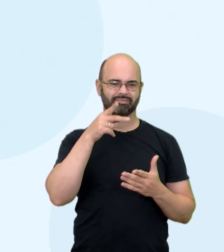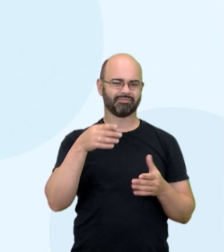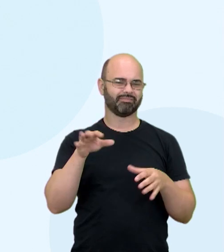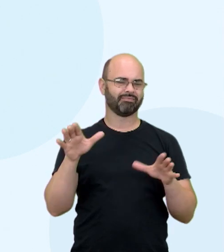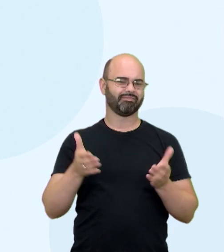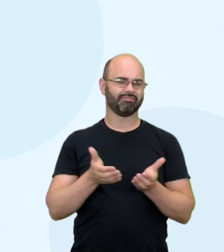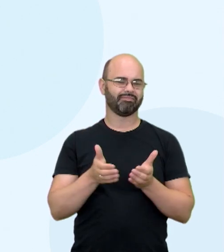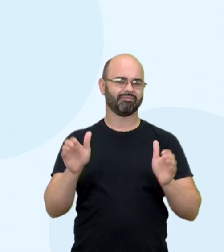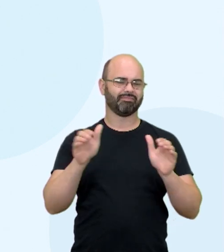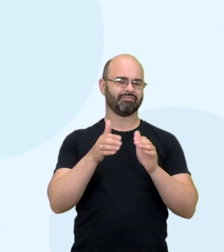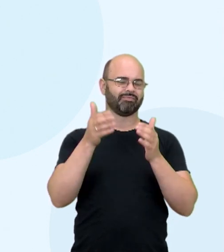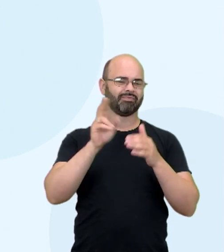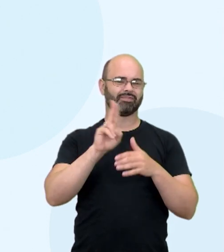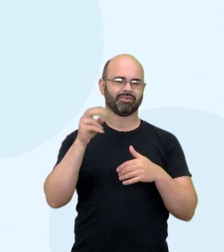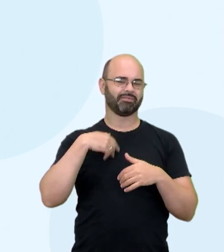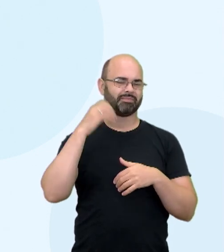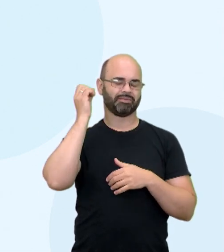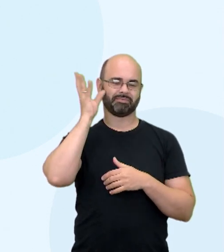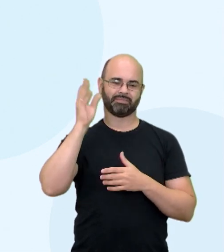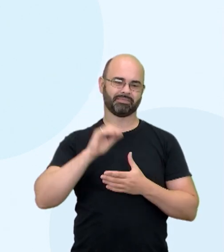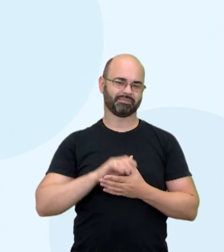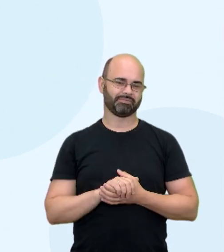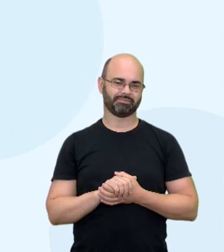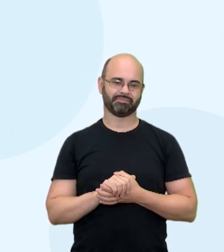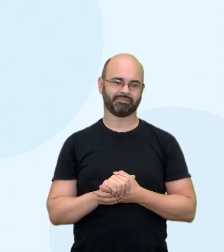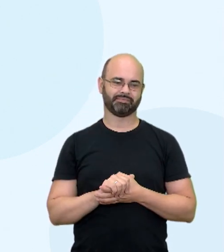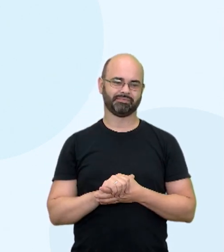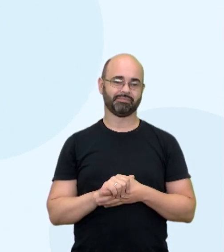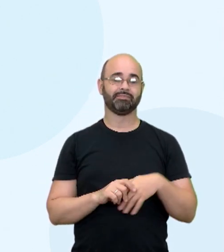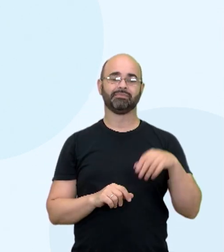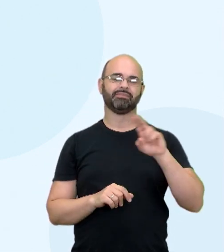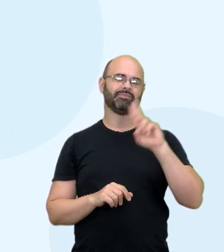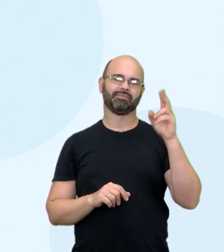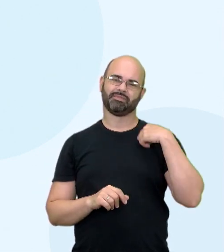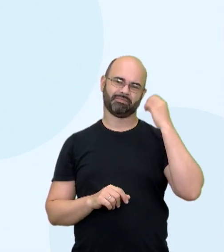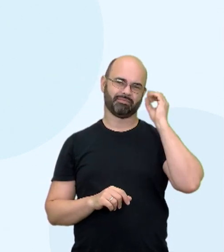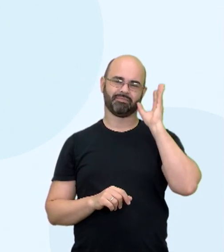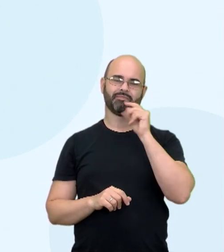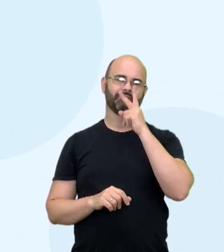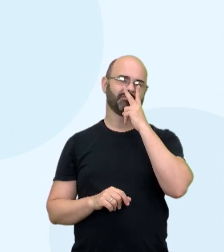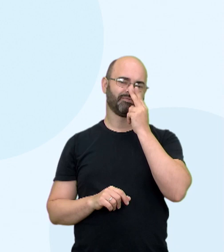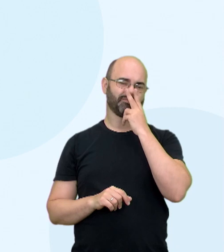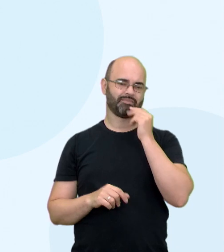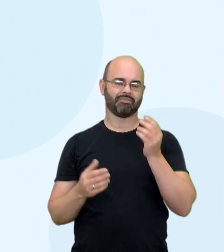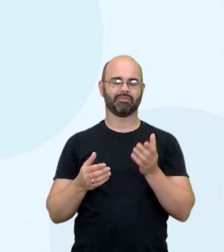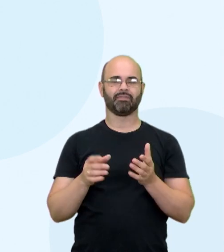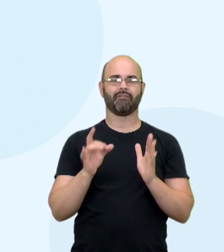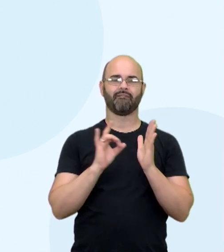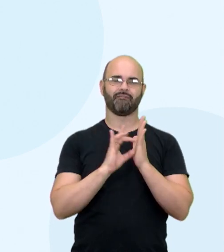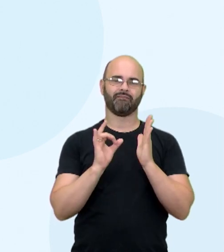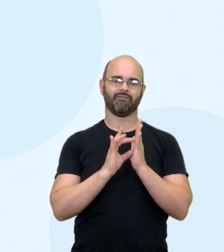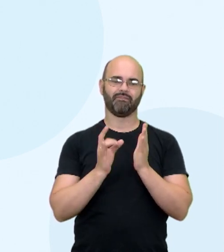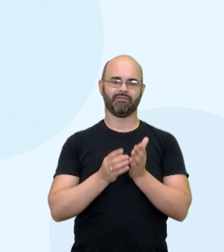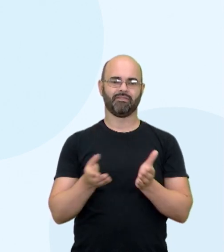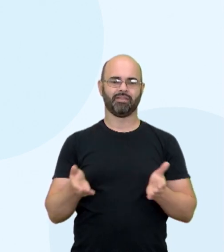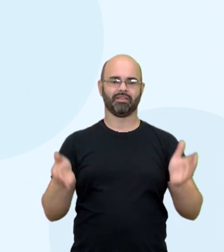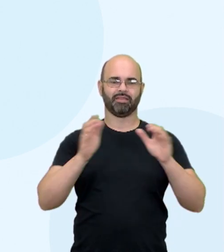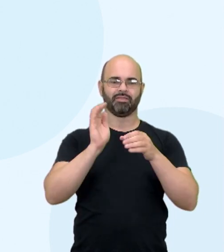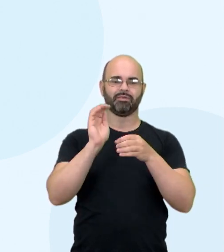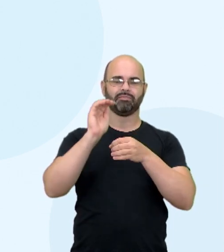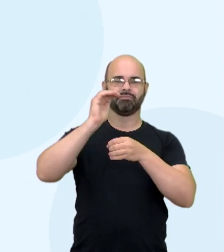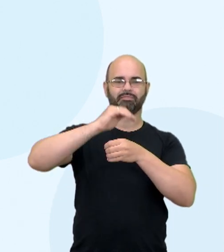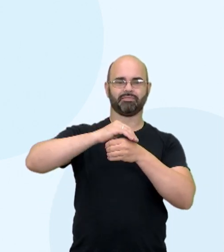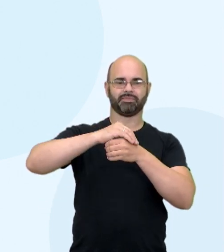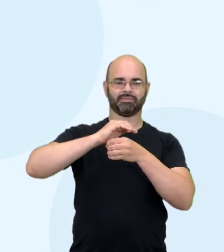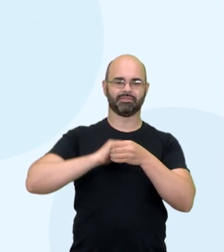é ai meu Deus, puxa vida, eu não sei o nome, mas é um tipo de um globo de vidro tampado assim, e